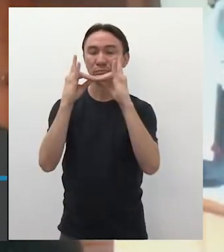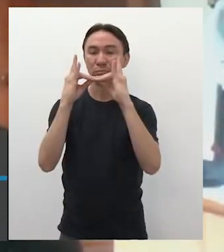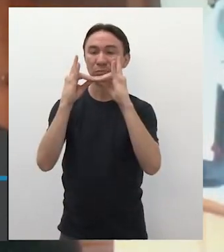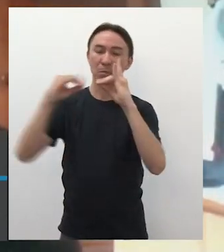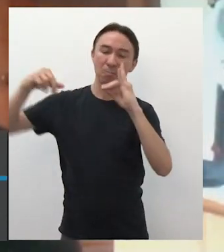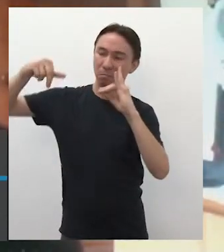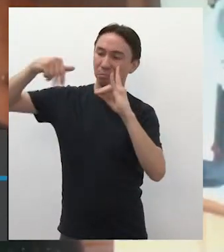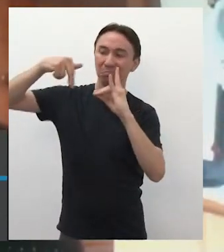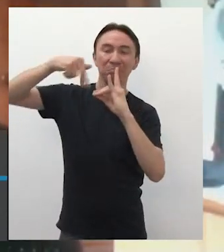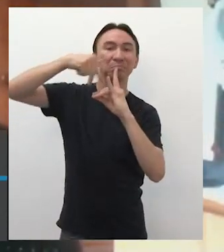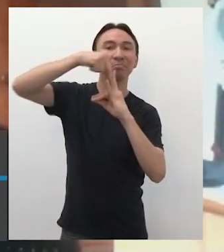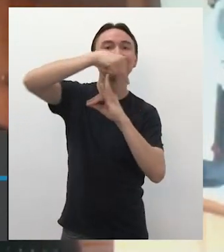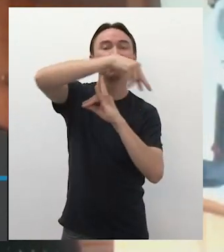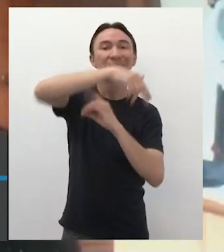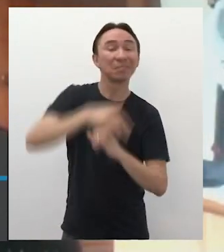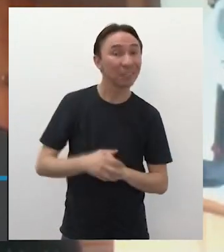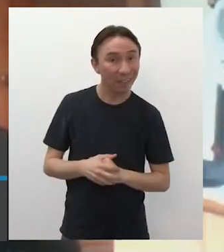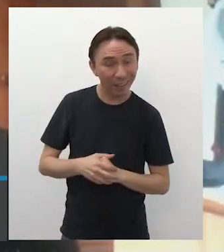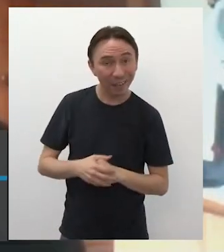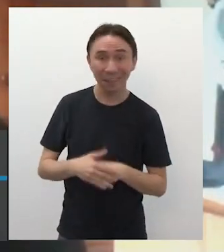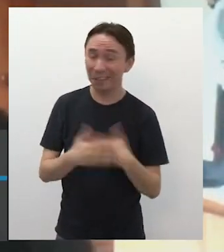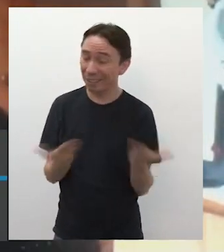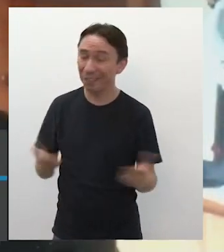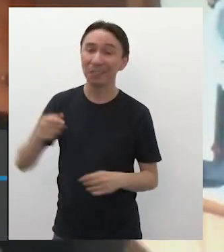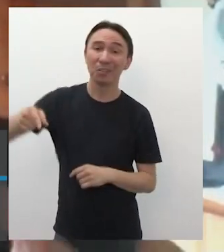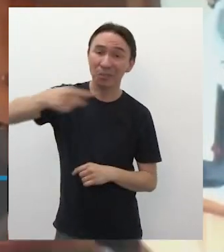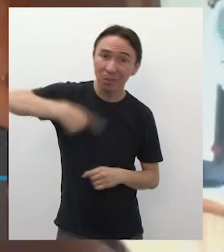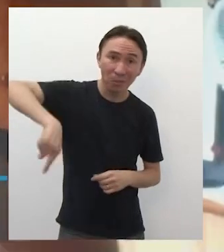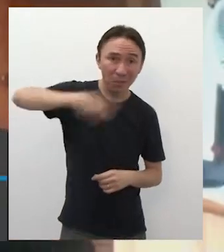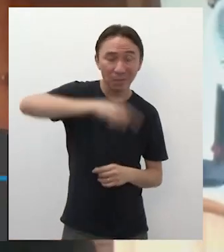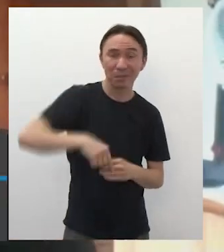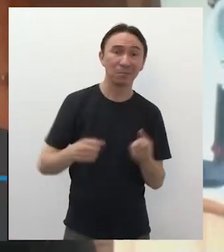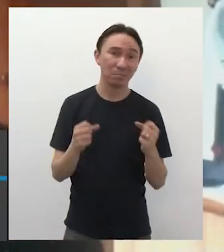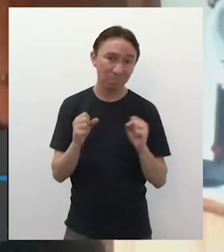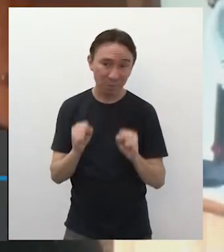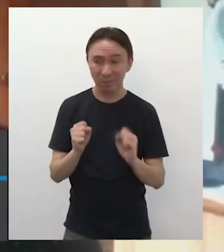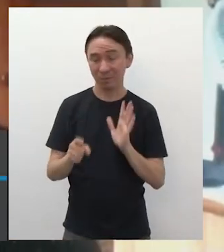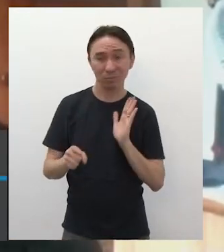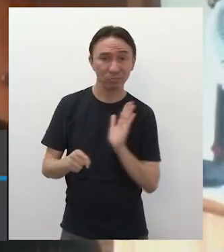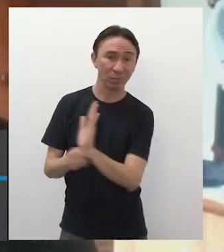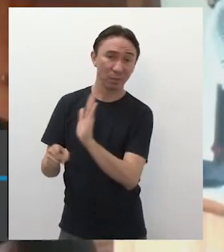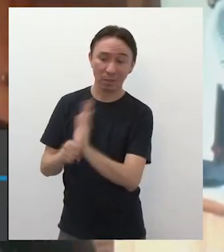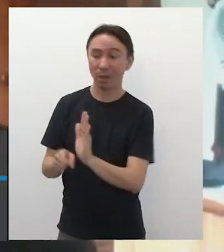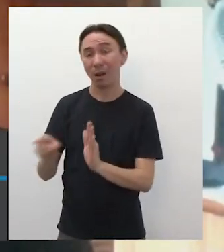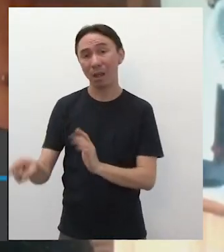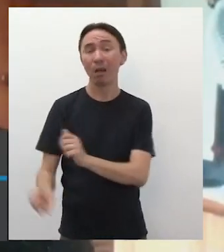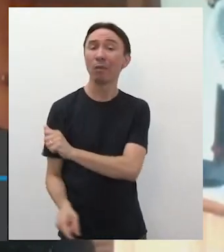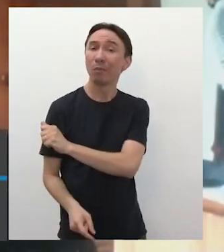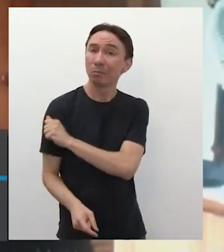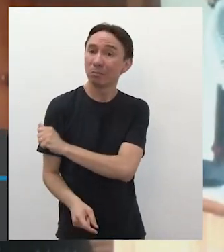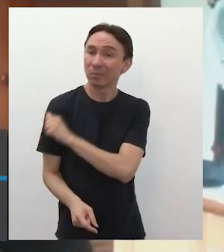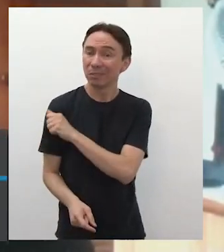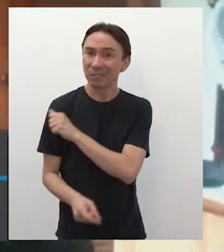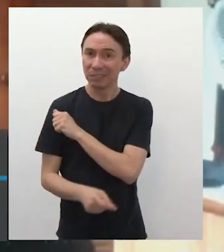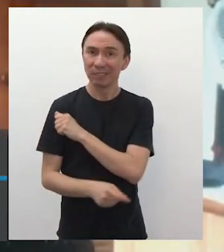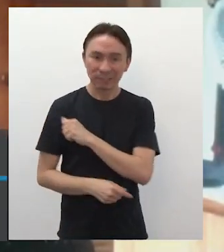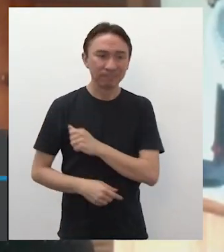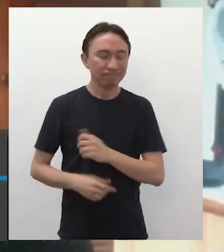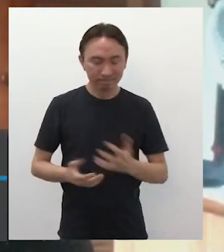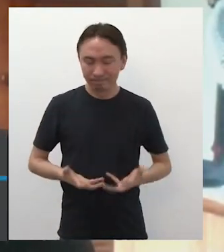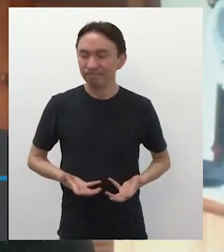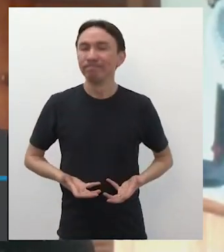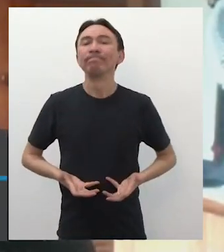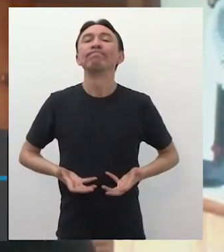fato, contribuir, que os nossos estudantes consigam recuperar, né, e tenham fôlego para os desafios que